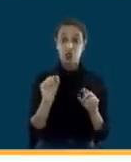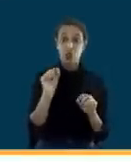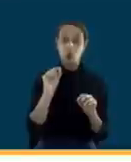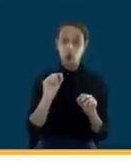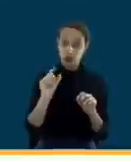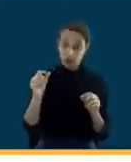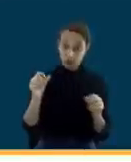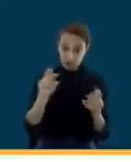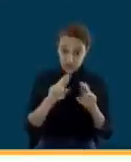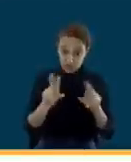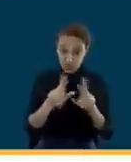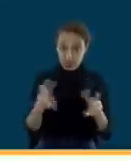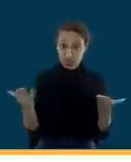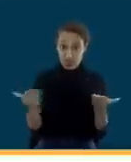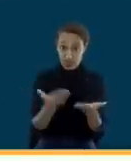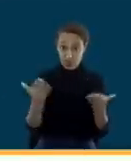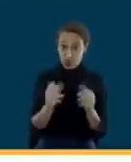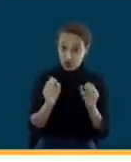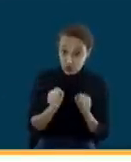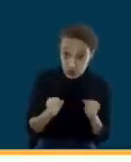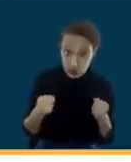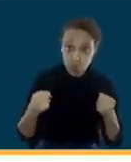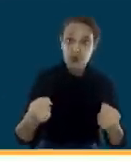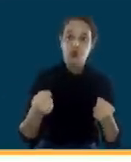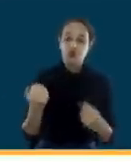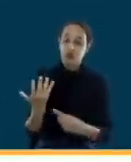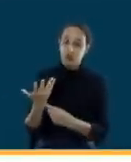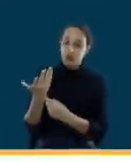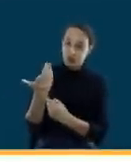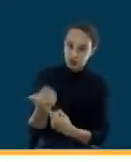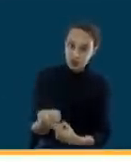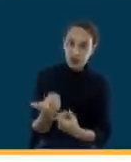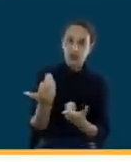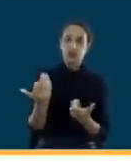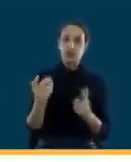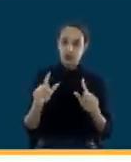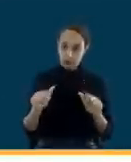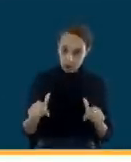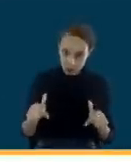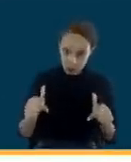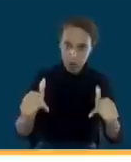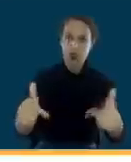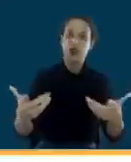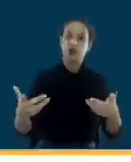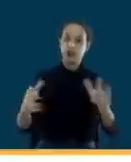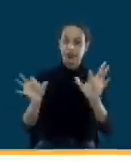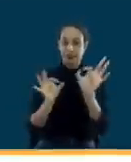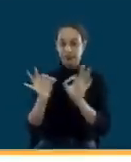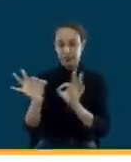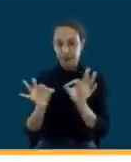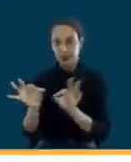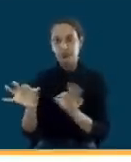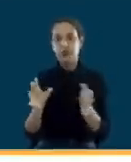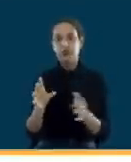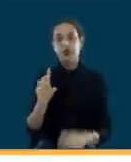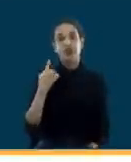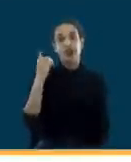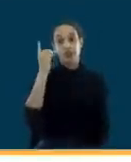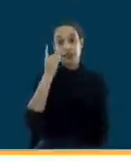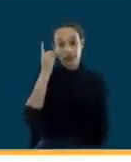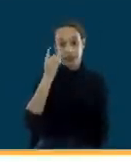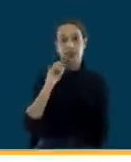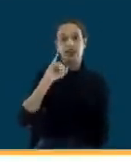das diversas manifestações e através do trabalho que a deputada de